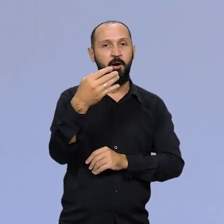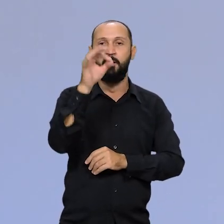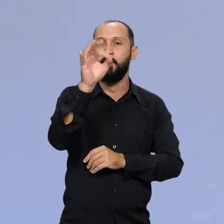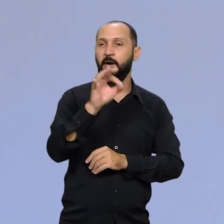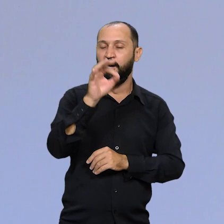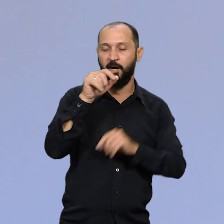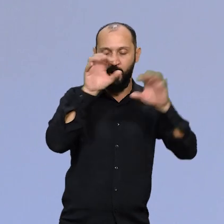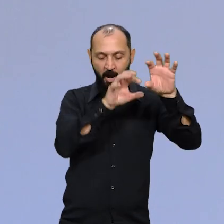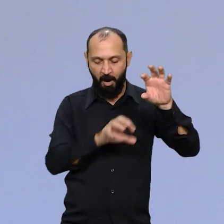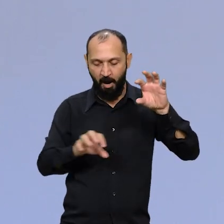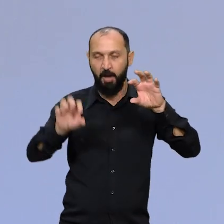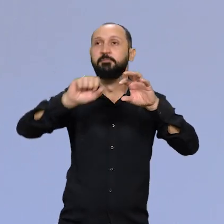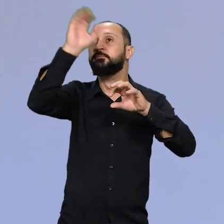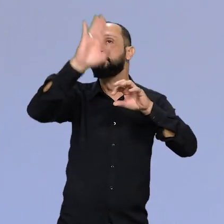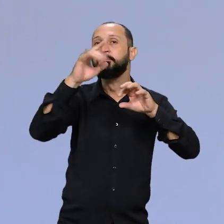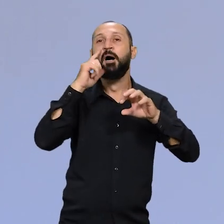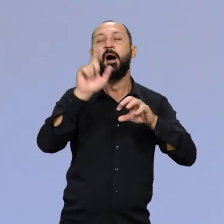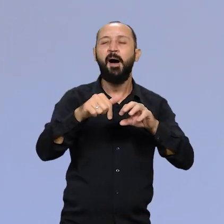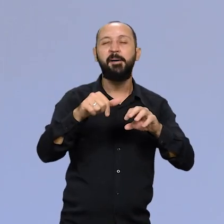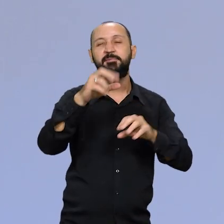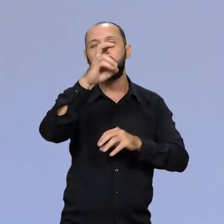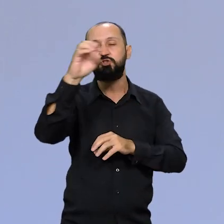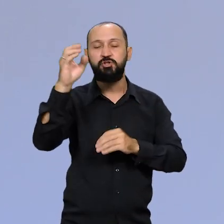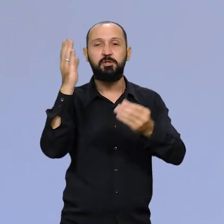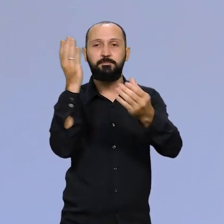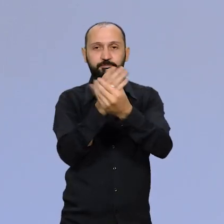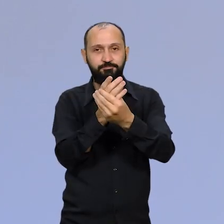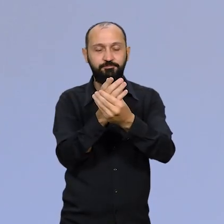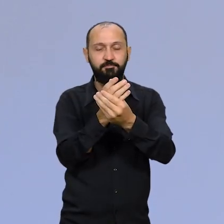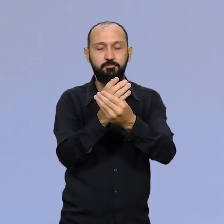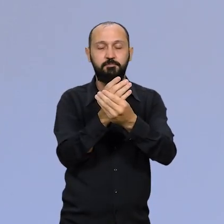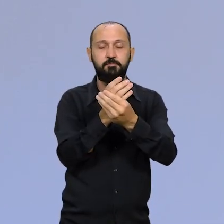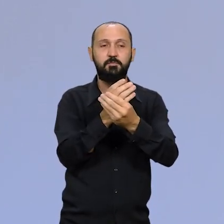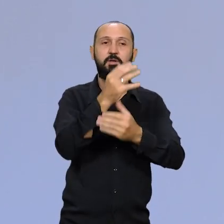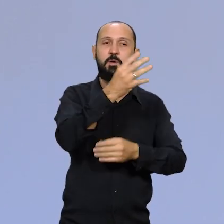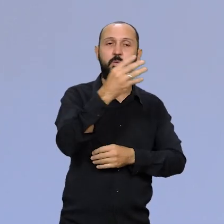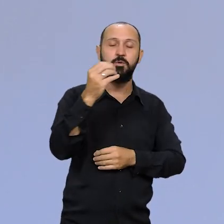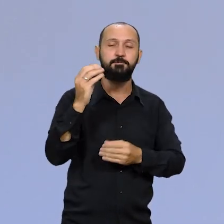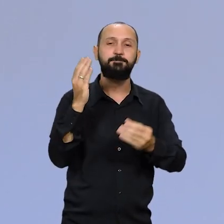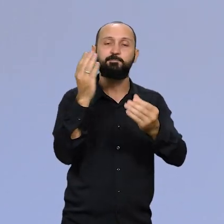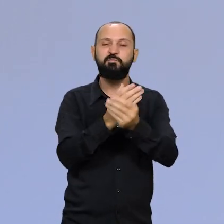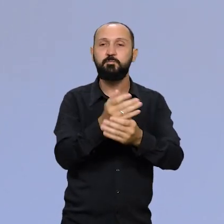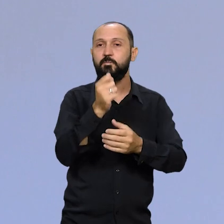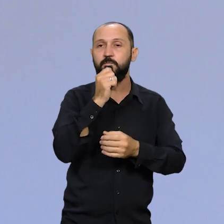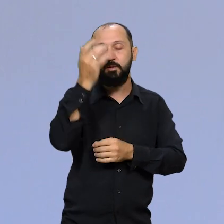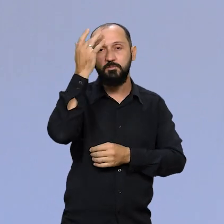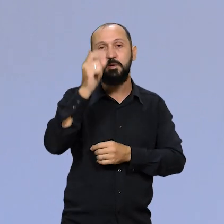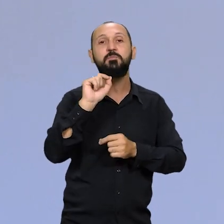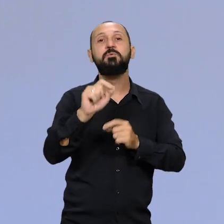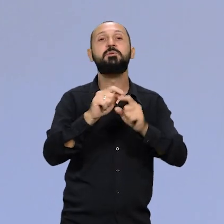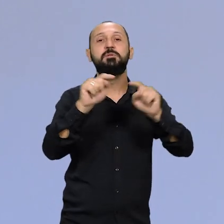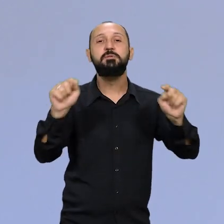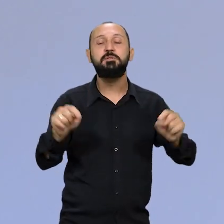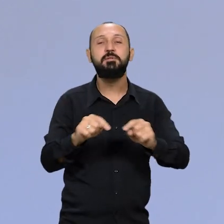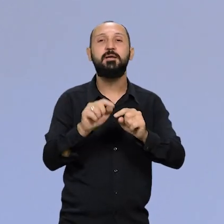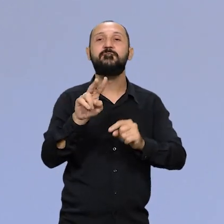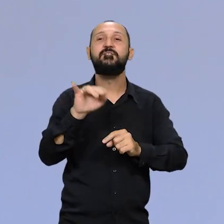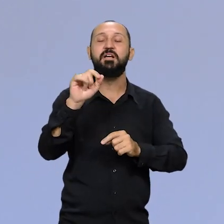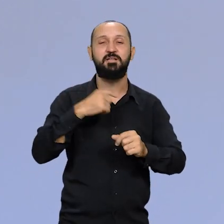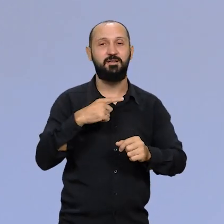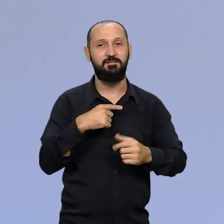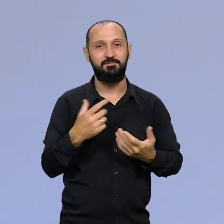particular em 88, essa terra vier a ser demarcada como terra indígena, além das benfeitorias, que já é previsão constitucional, o particular